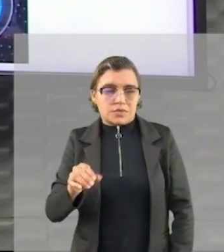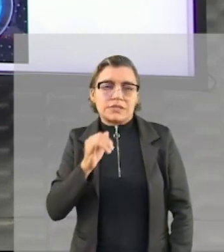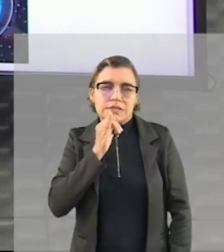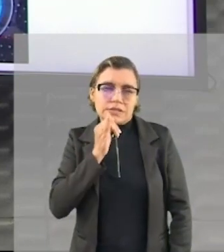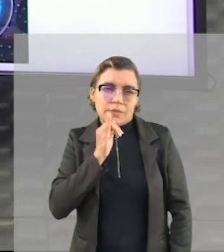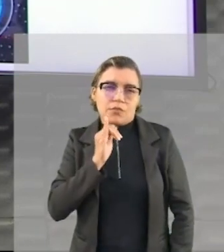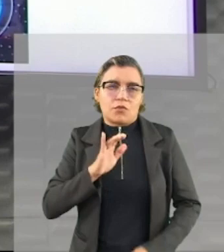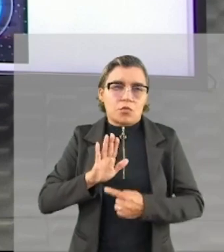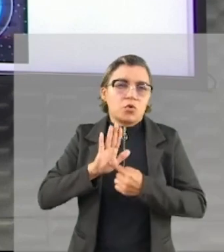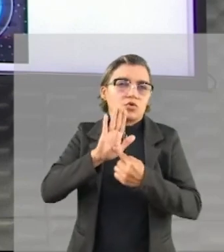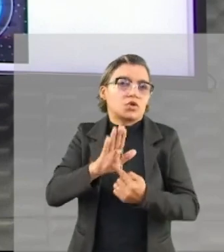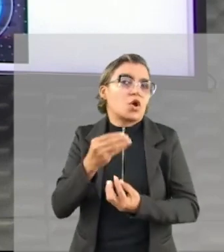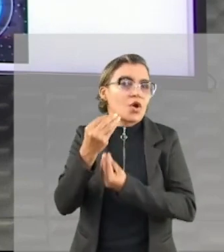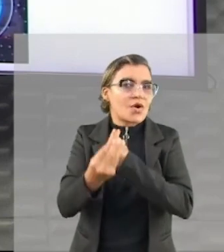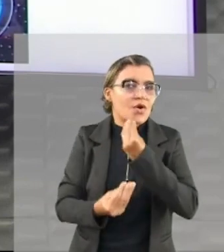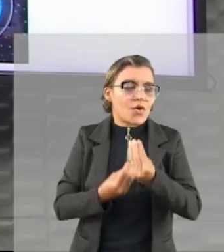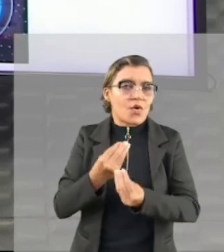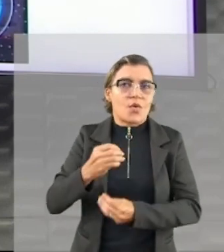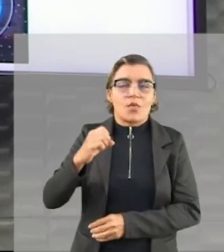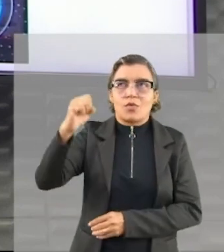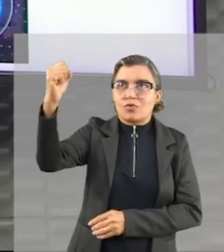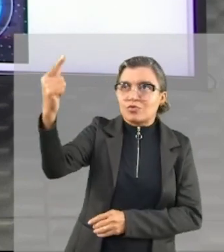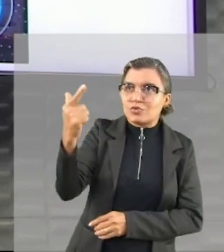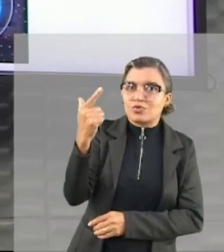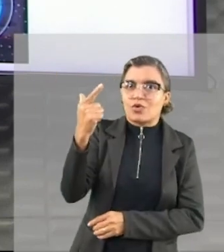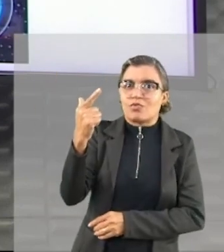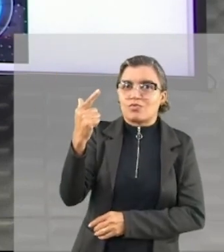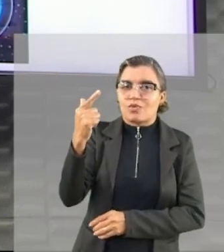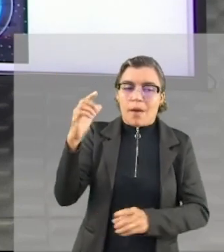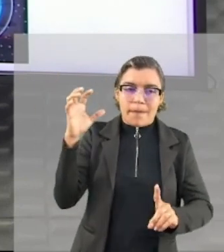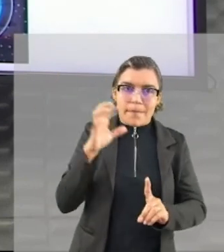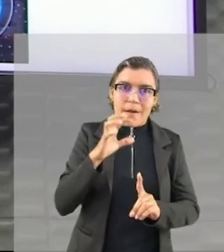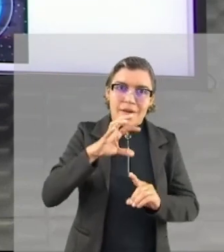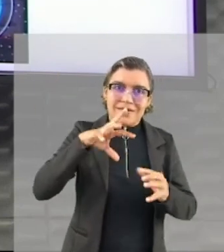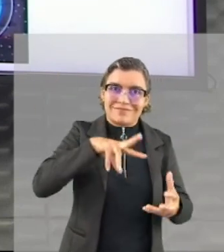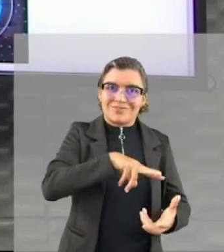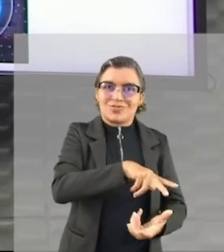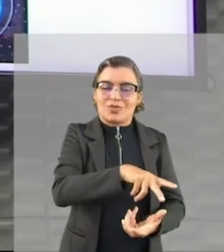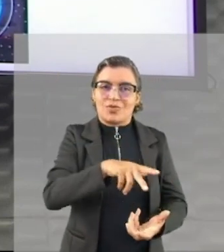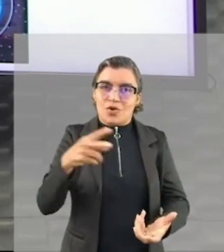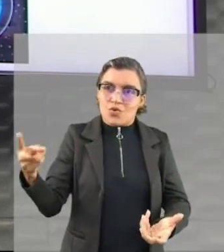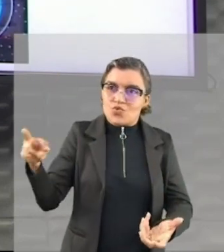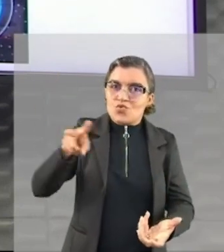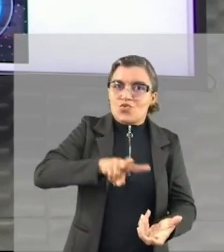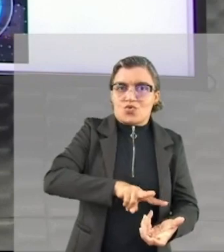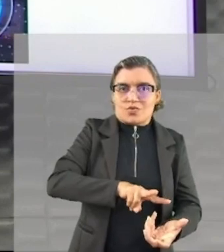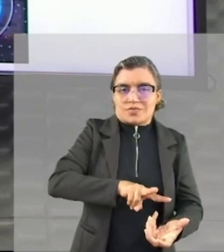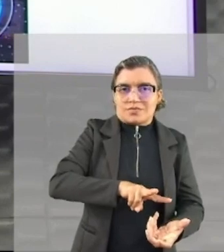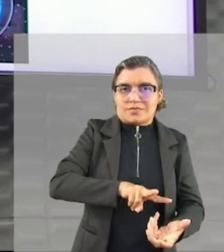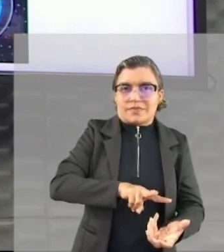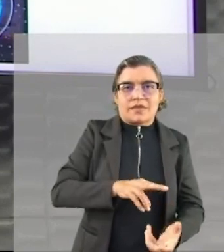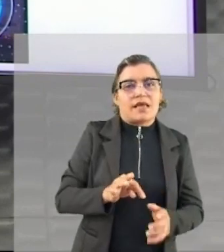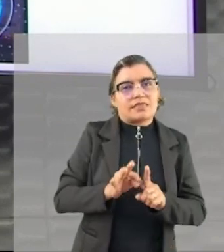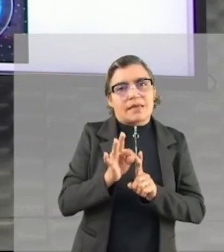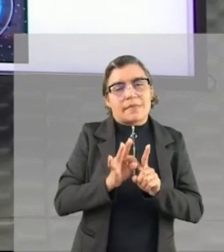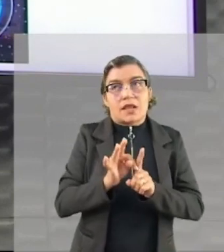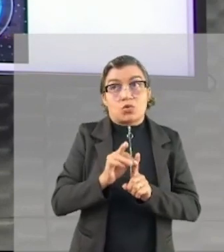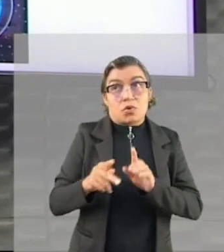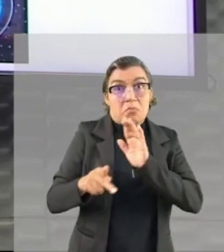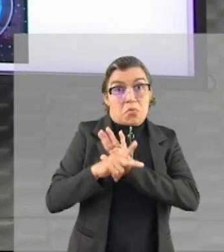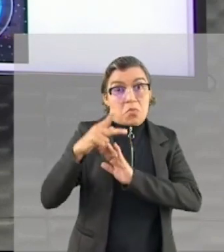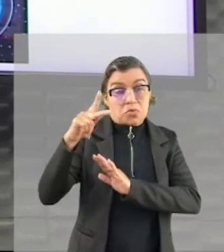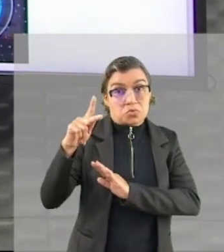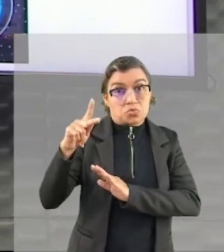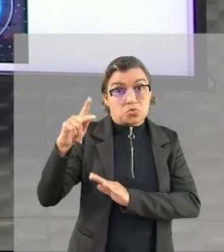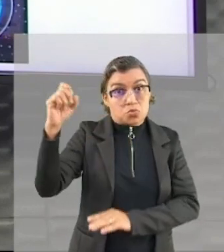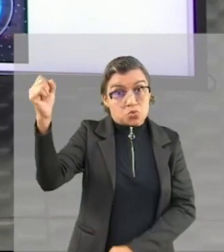aí para vocês de como o Sol consegue aquecer a Terra. A temperatura do Sol, altíssima, milhares de graus Celsius.